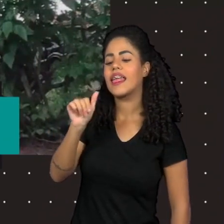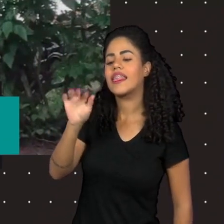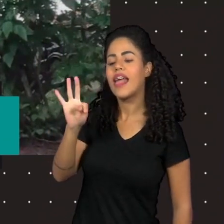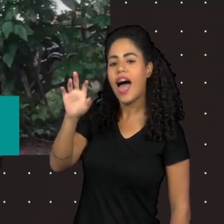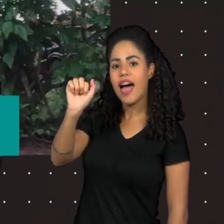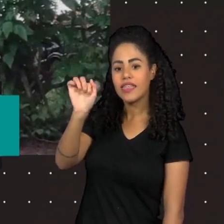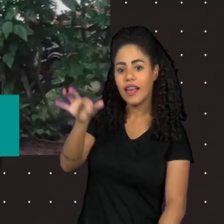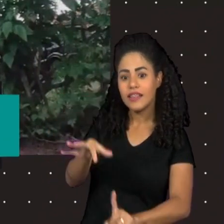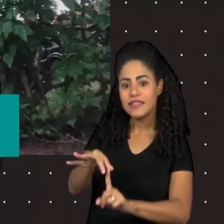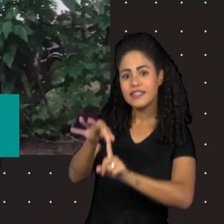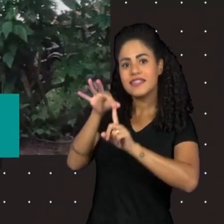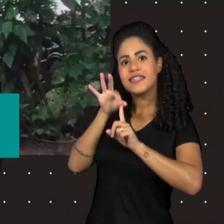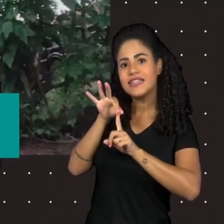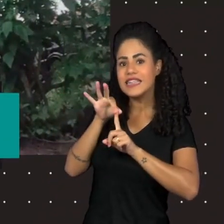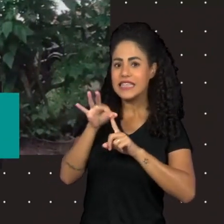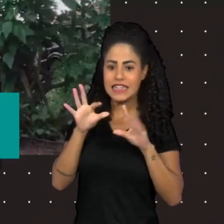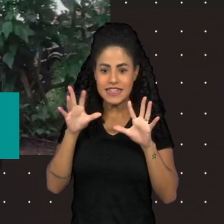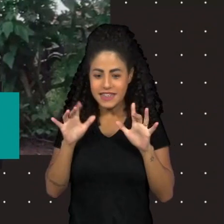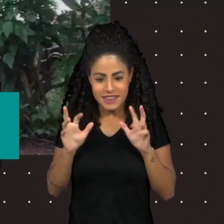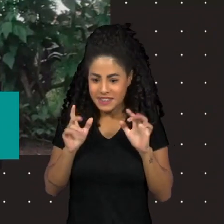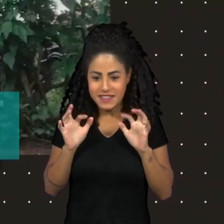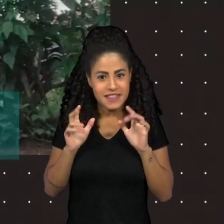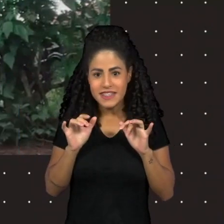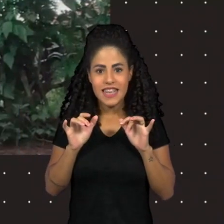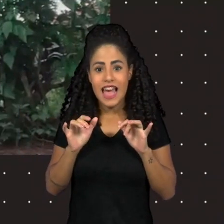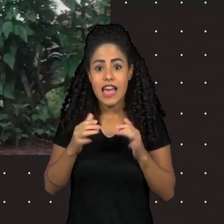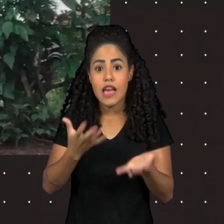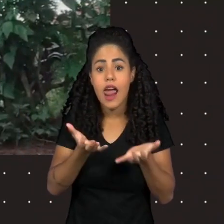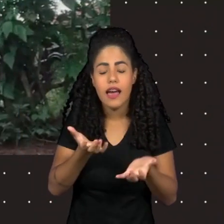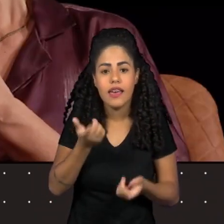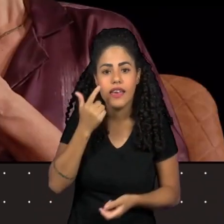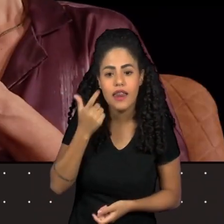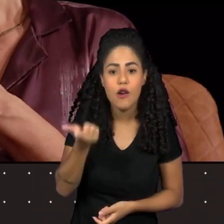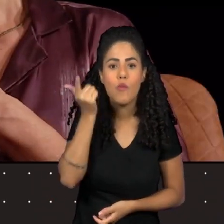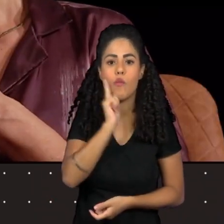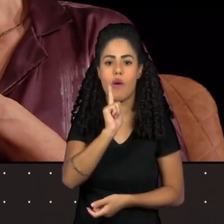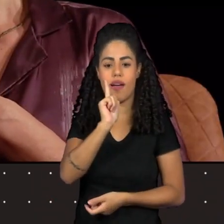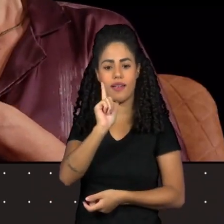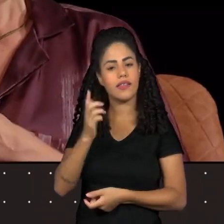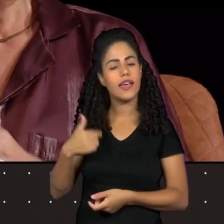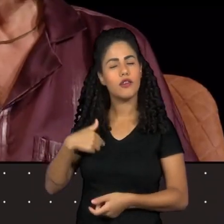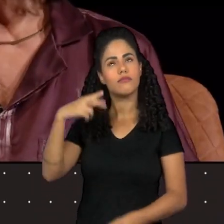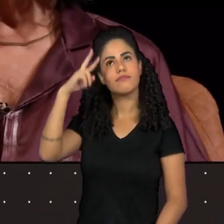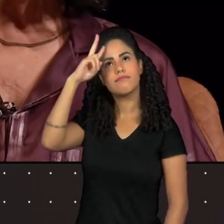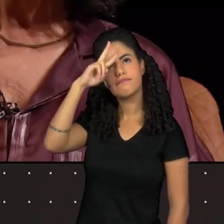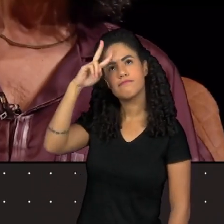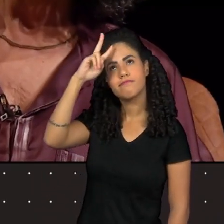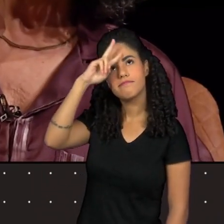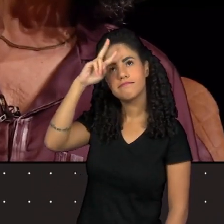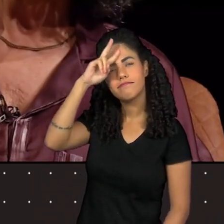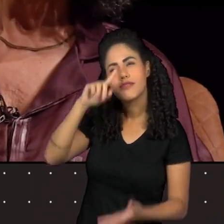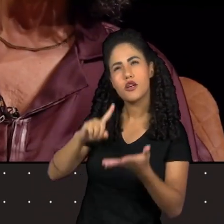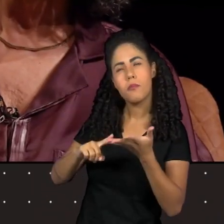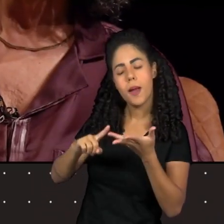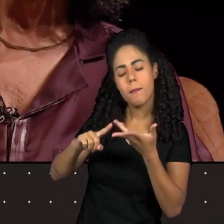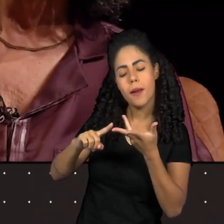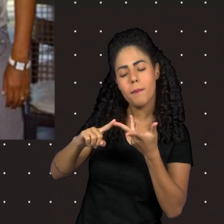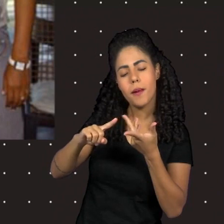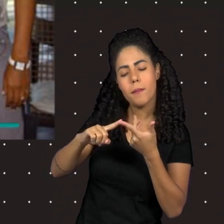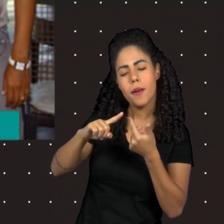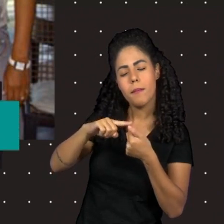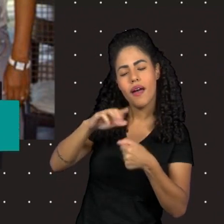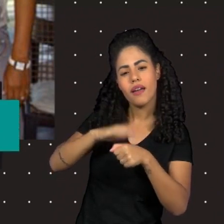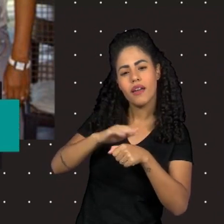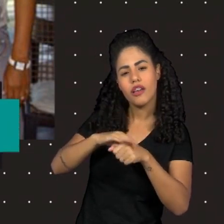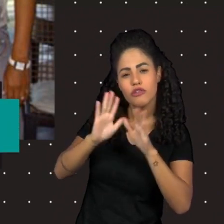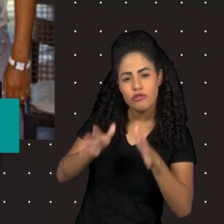aí, um dedinho não, teve 2 mãos, né, para que isso acontecesse. Comecei a lembrar das coisas que eu já fiz